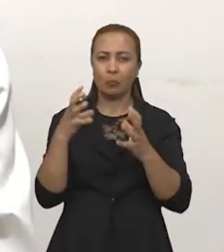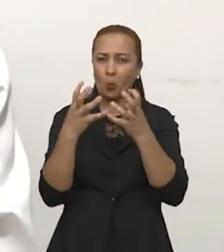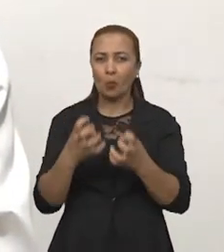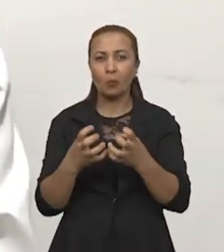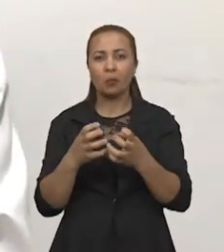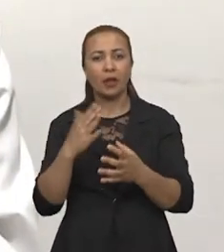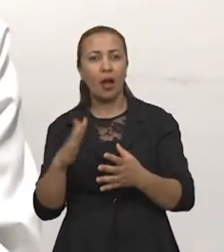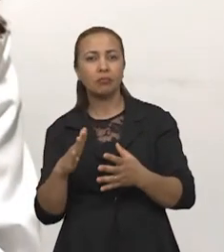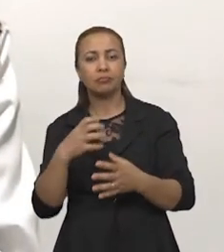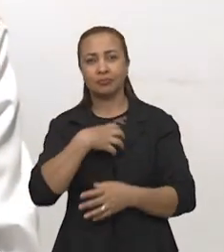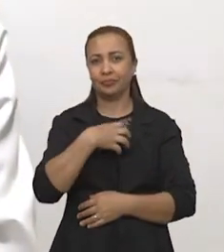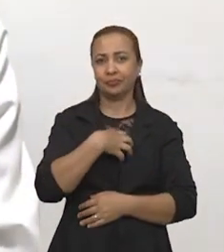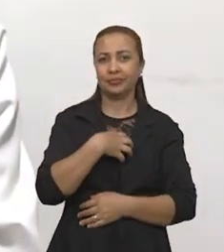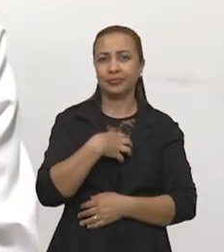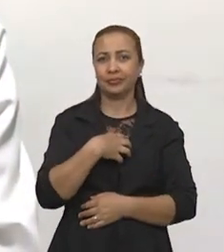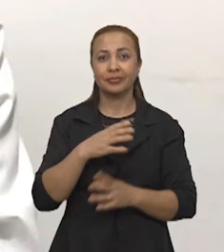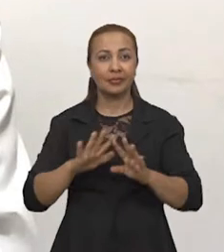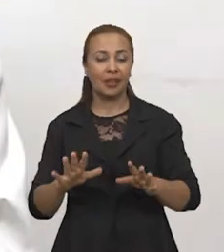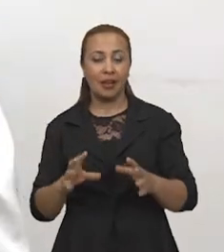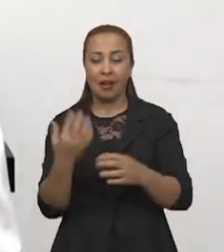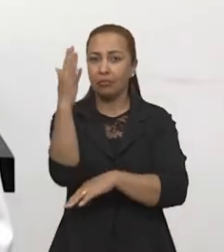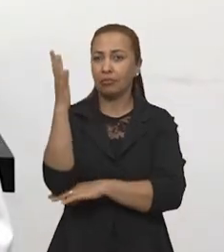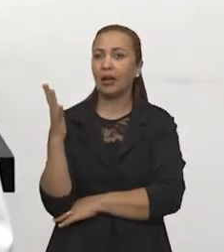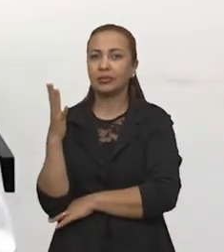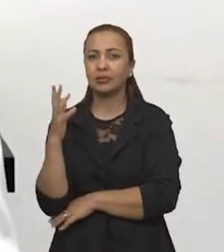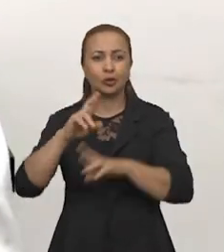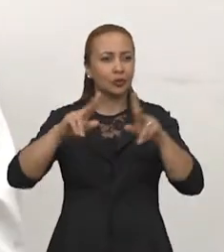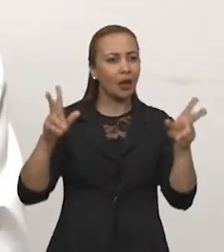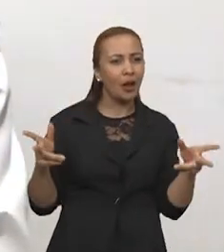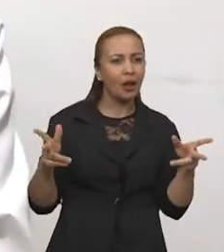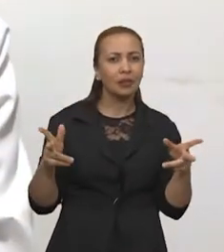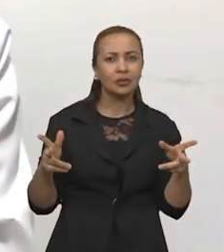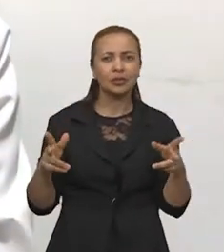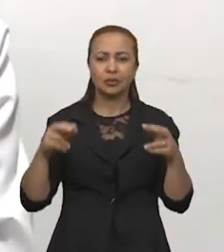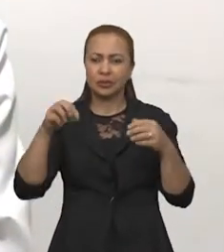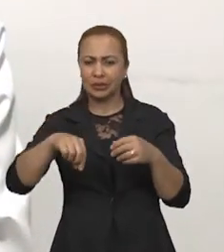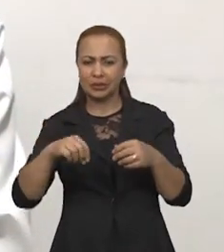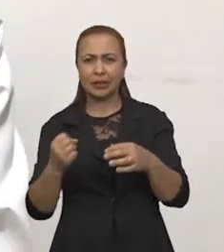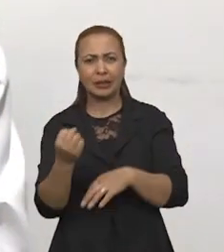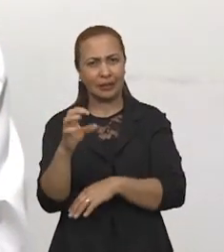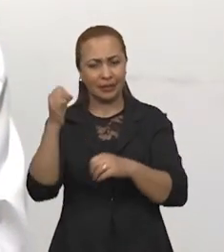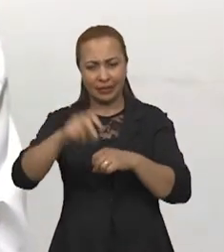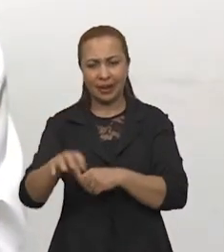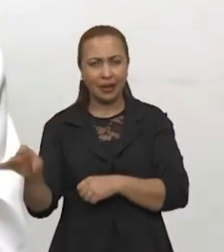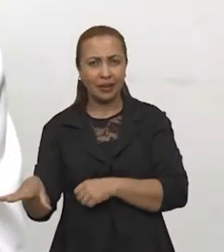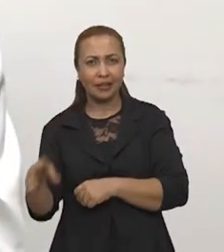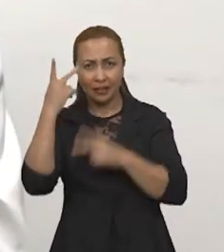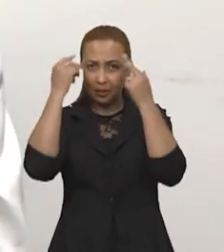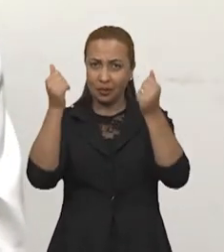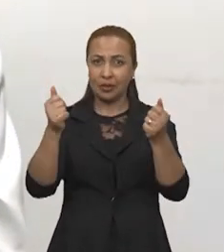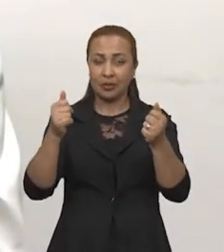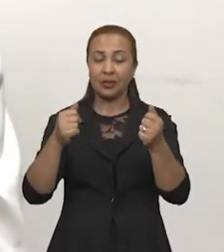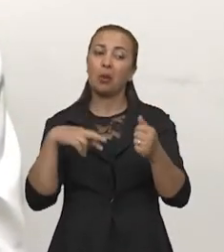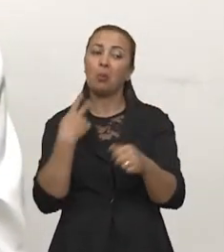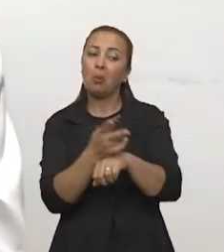baiano, ao qual estamos lotados aqui. E aí, seriam plantas exóticas? Seriam plantas nativas? E aí,